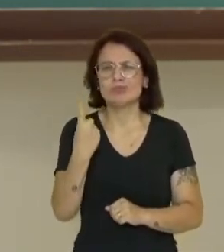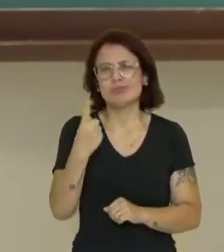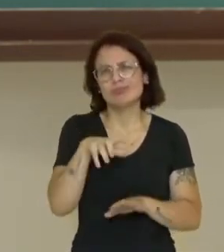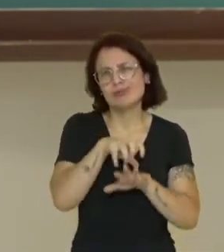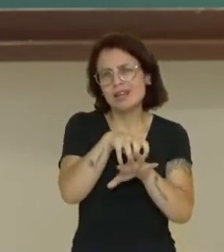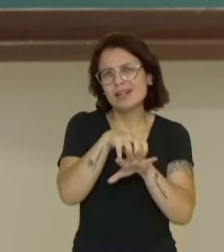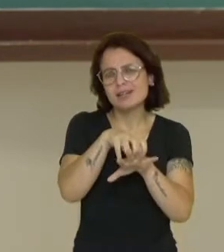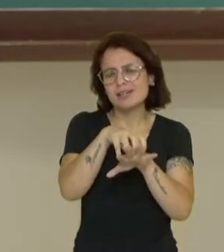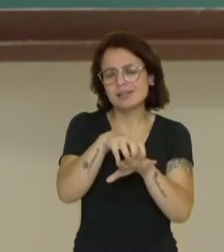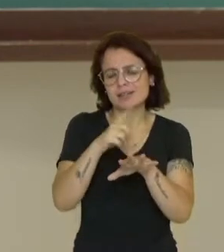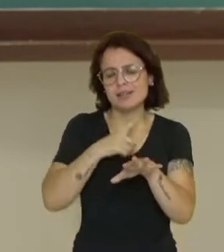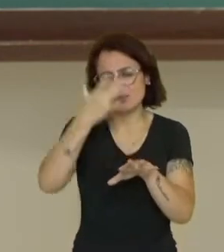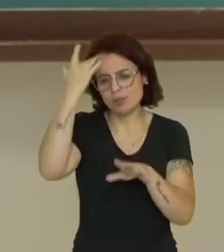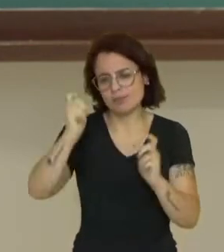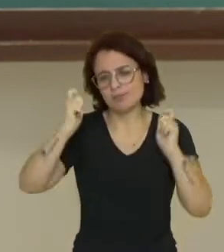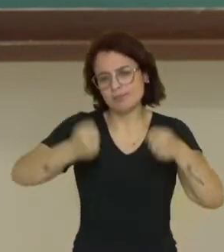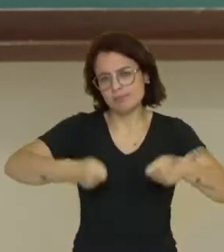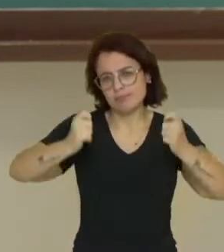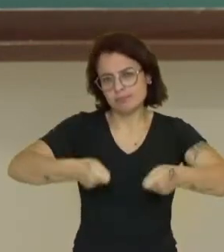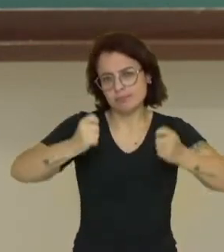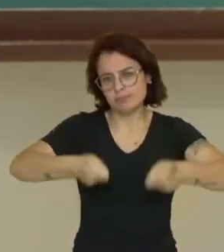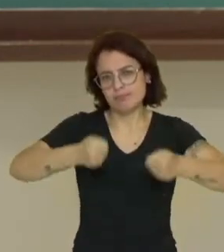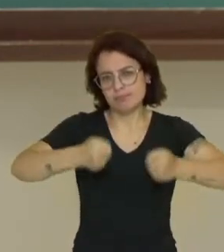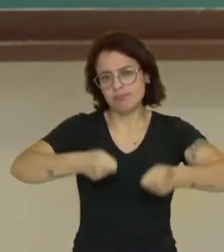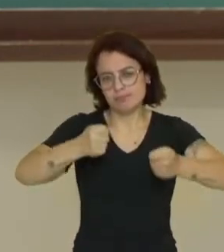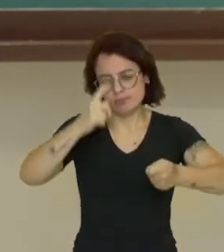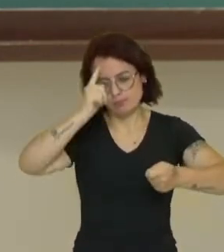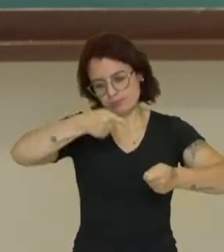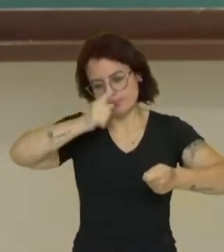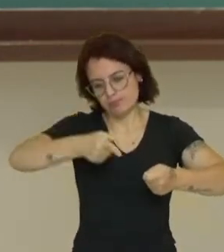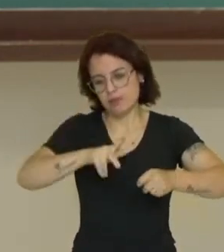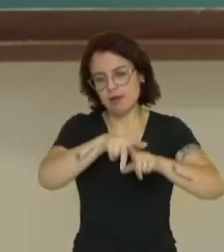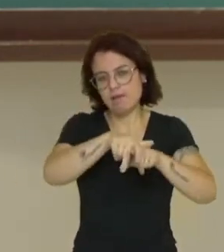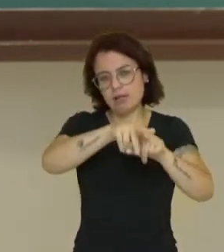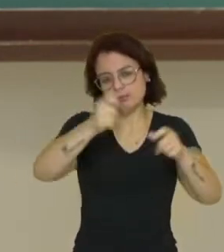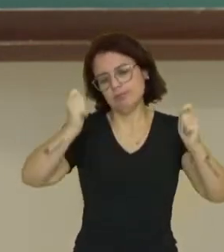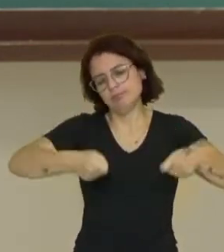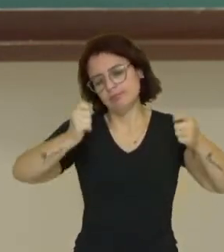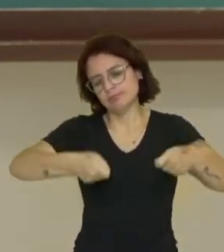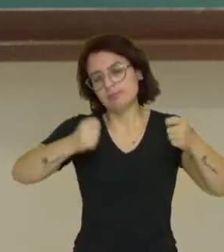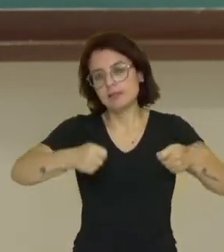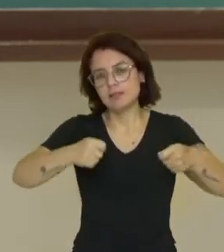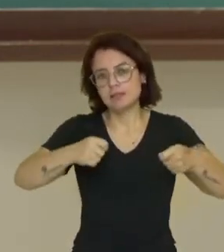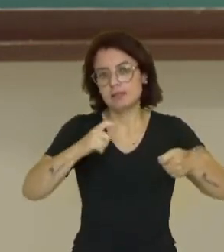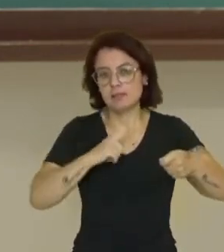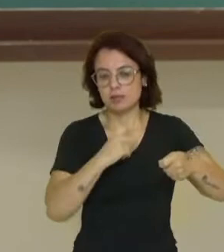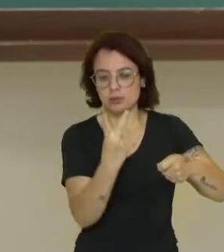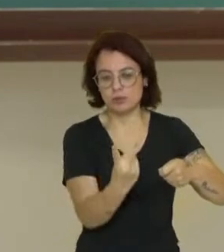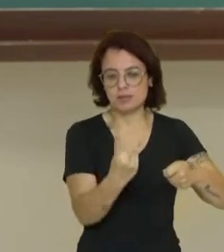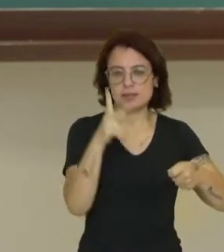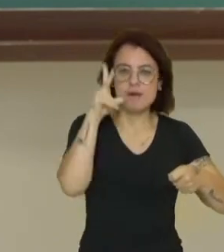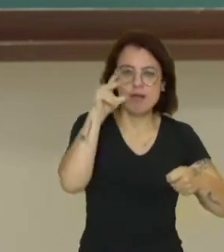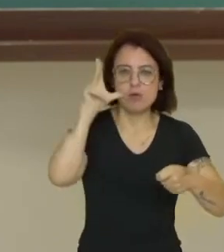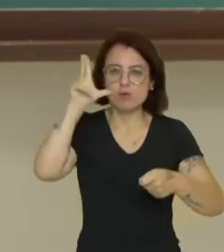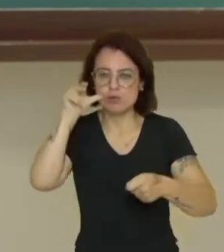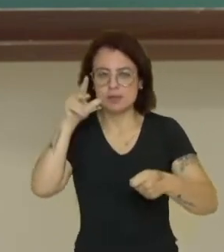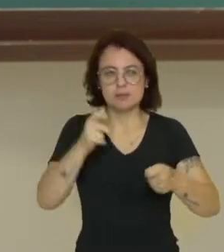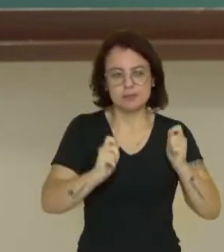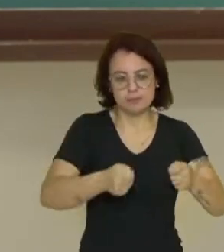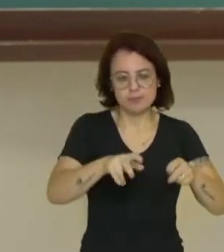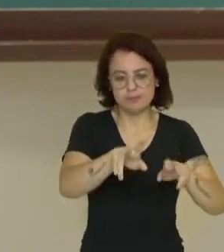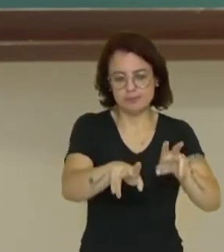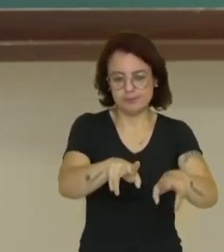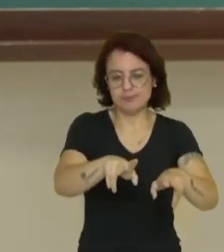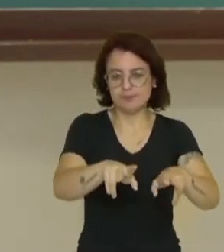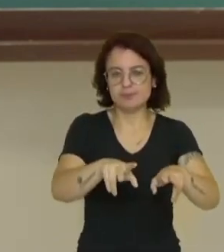o cocheiro, né, aquela pessoa que comanda os cavalos, né, e tem 2 cavalos. Os cavalos